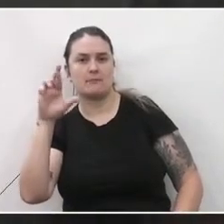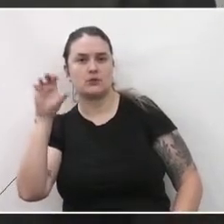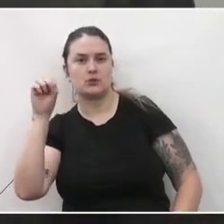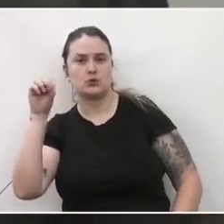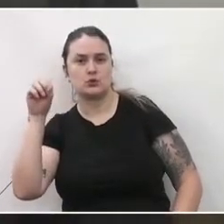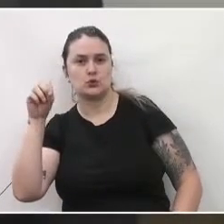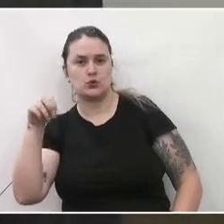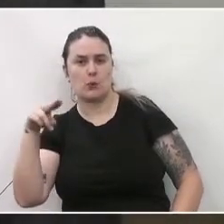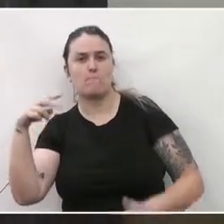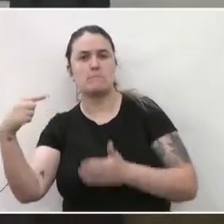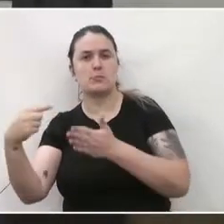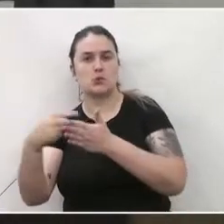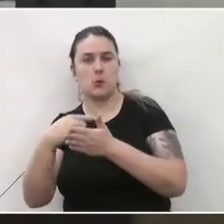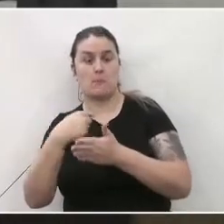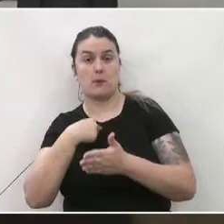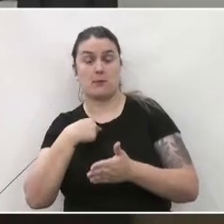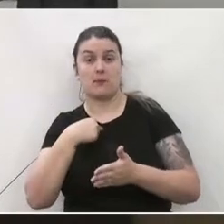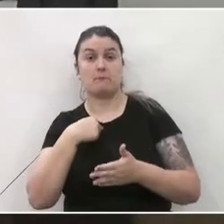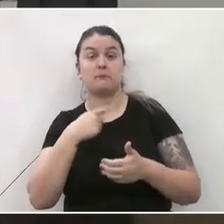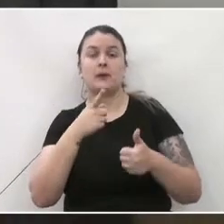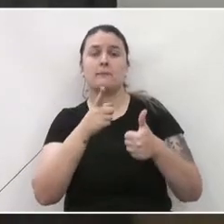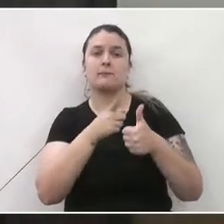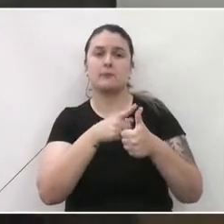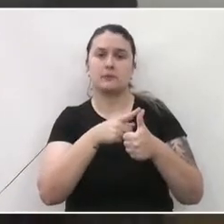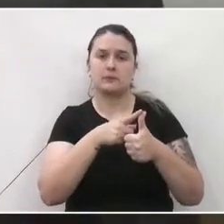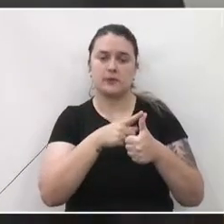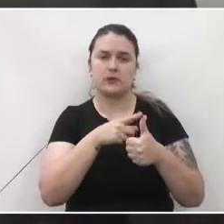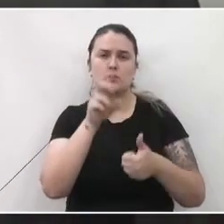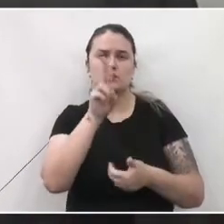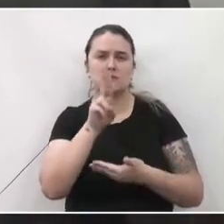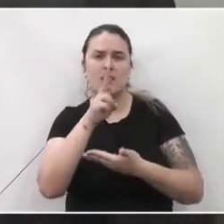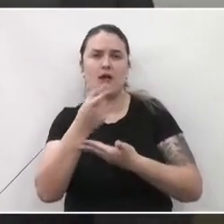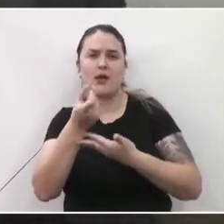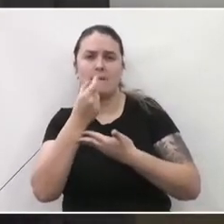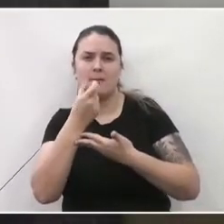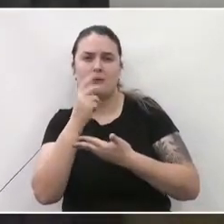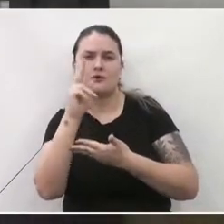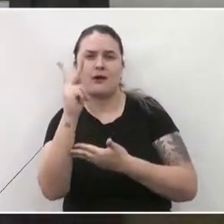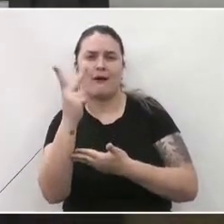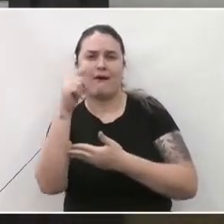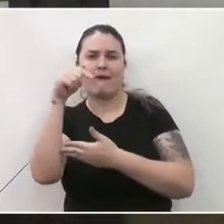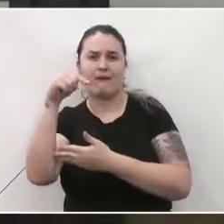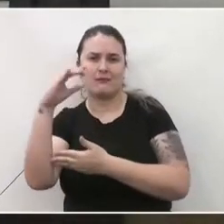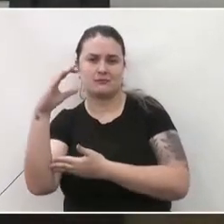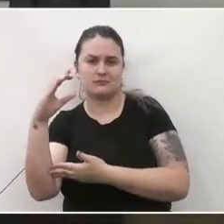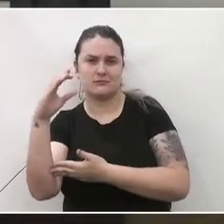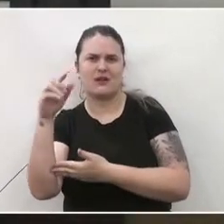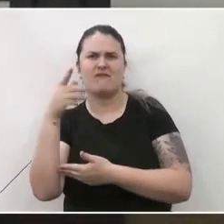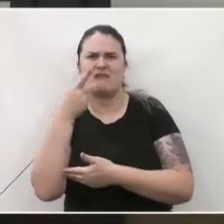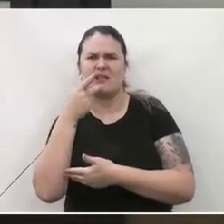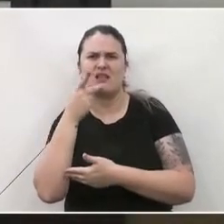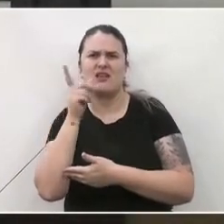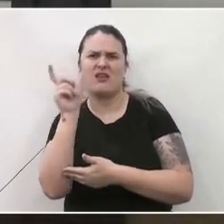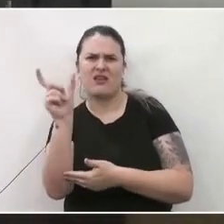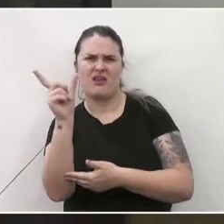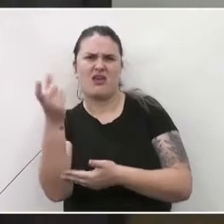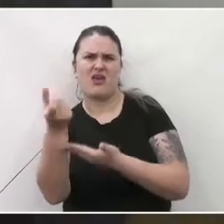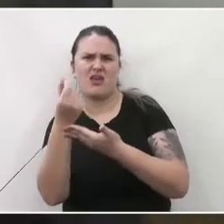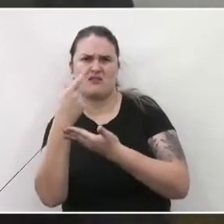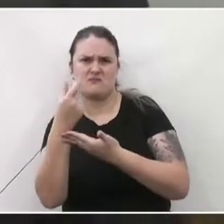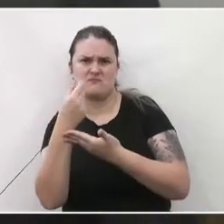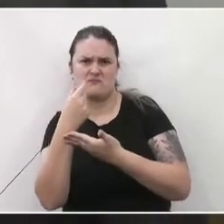relação, primeiramente, ao uso da hidroxicloroquina, quando ele falou que eu falei que ela não,